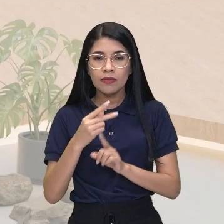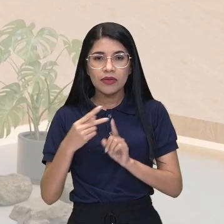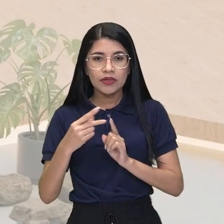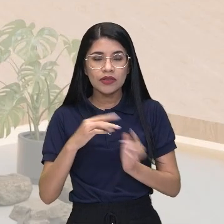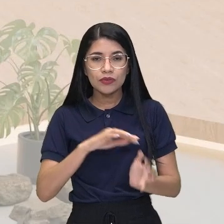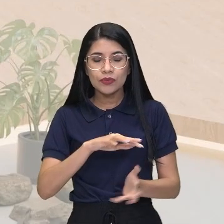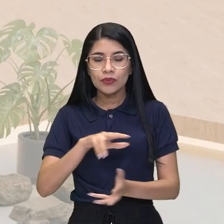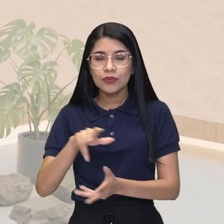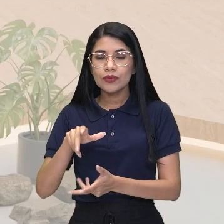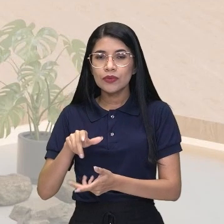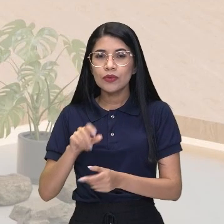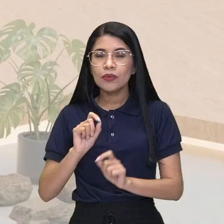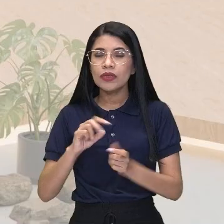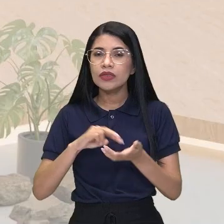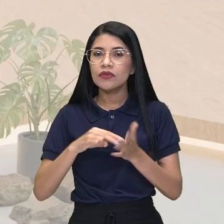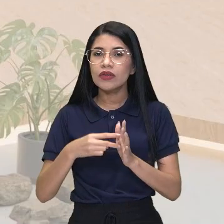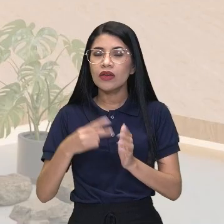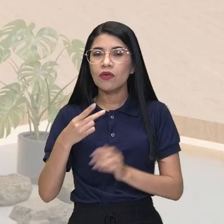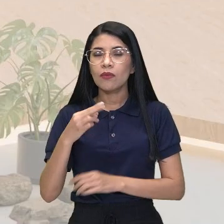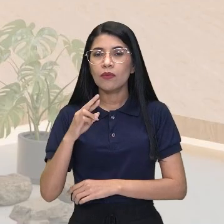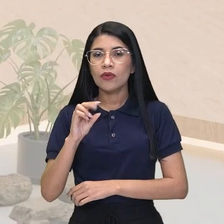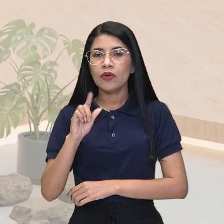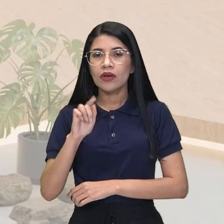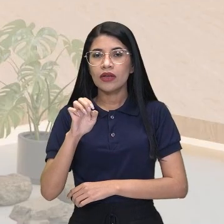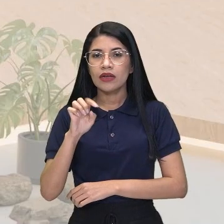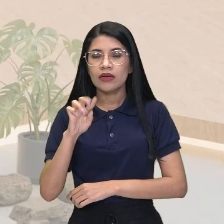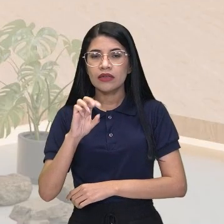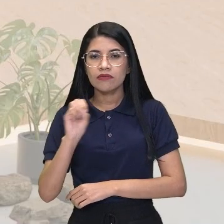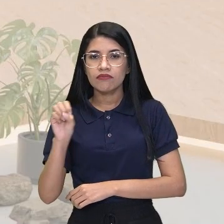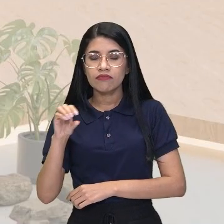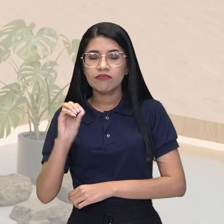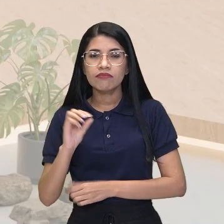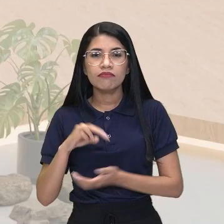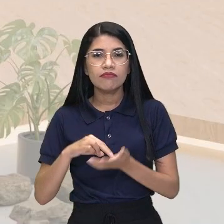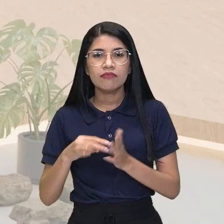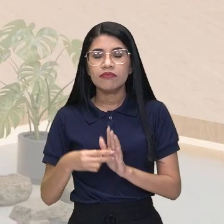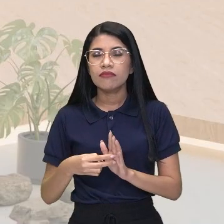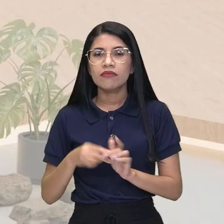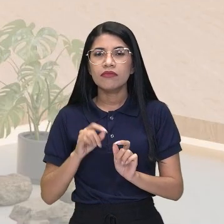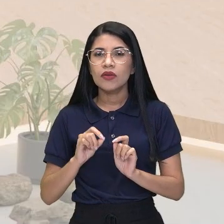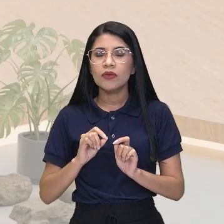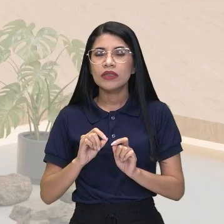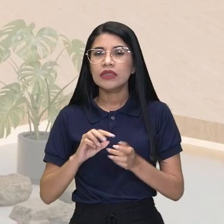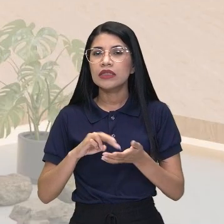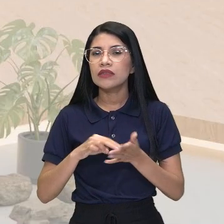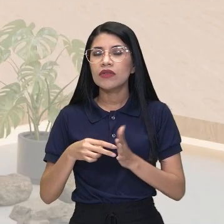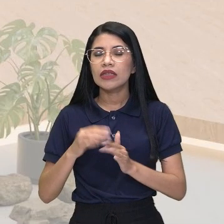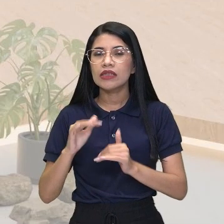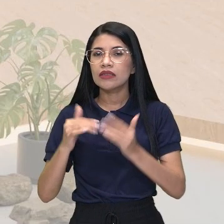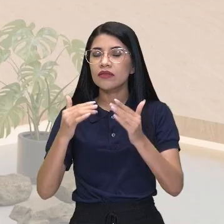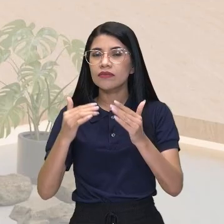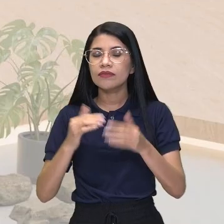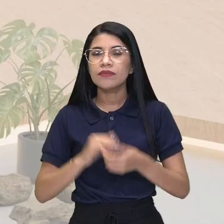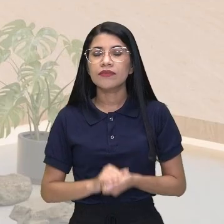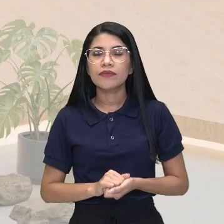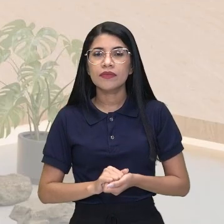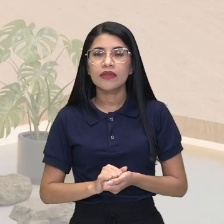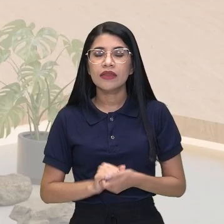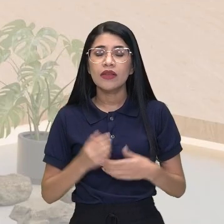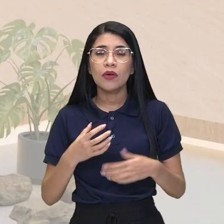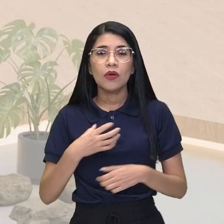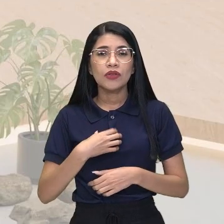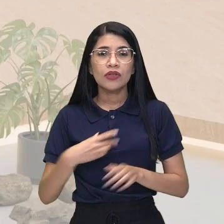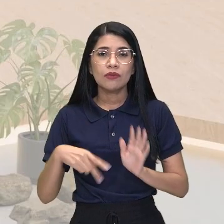é o progresso, né? O que é o progresso? O que é o desenvolvimento? A forma de viver